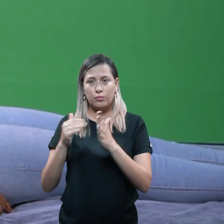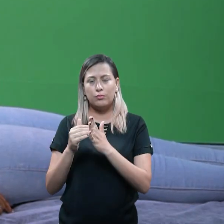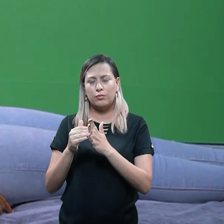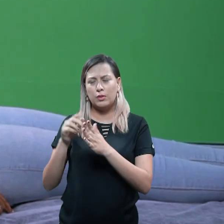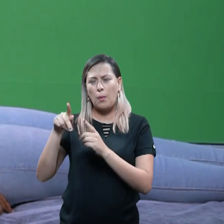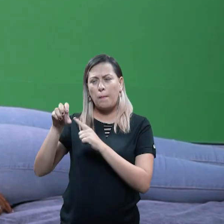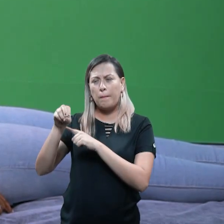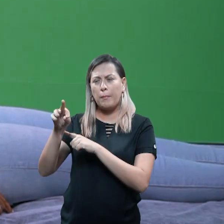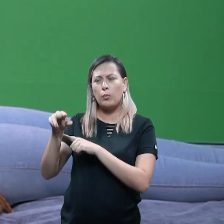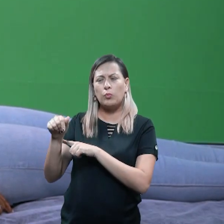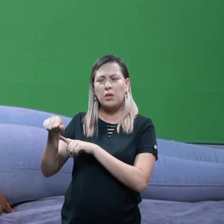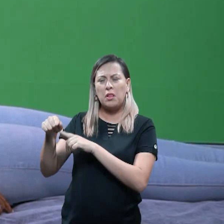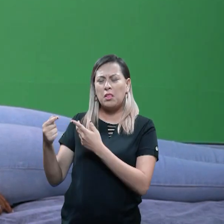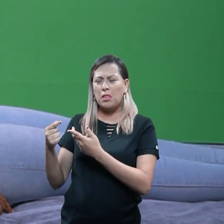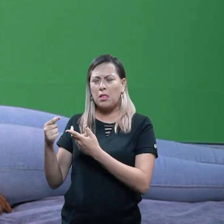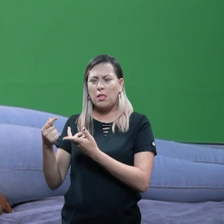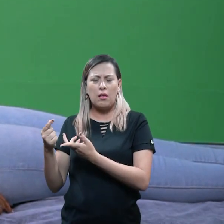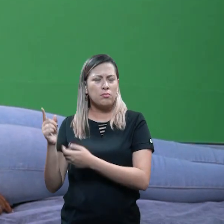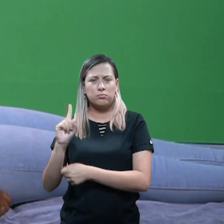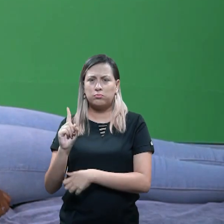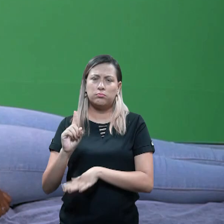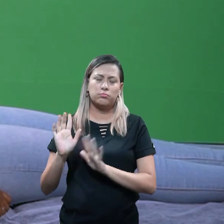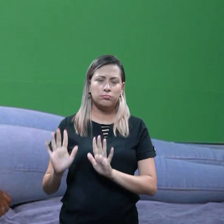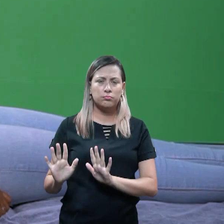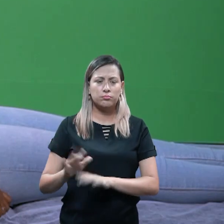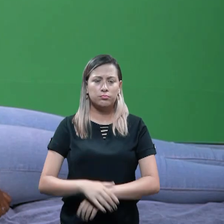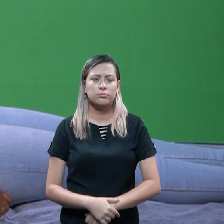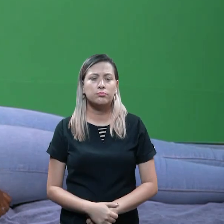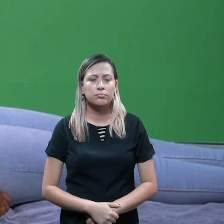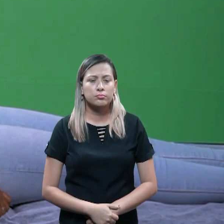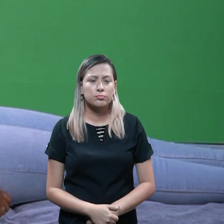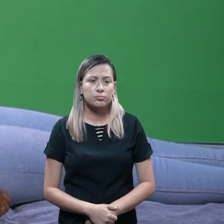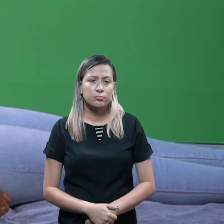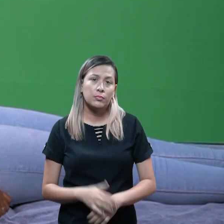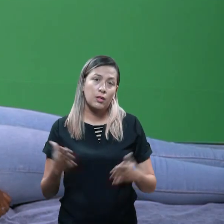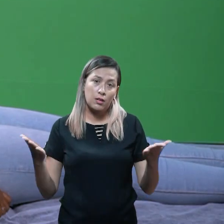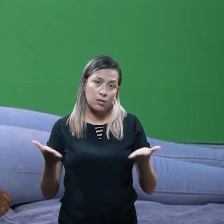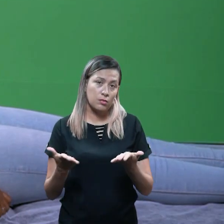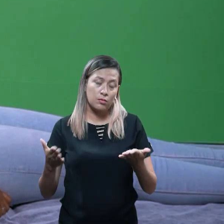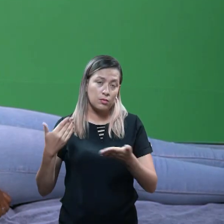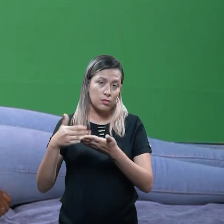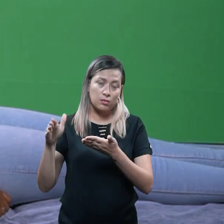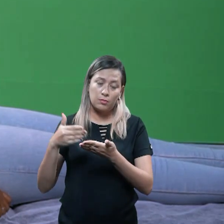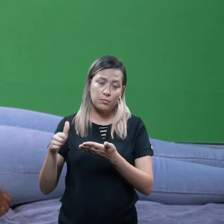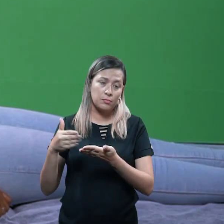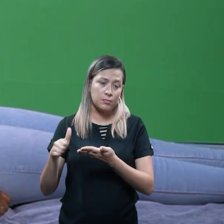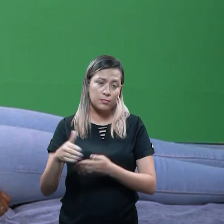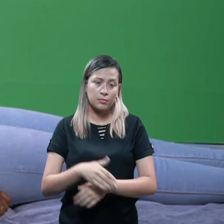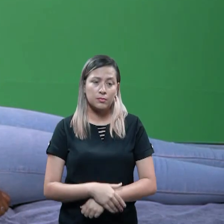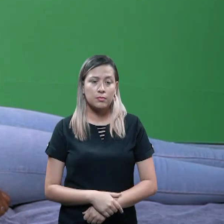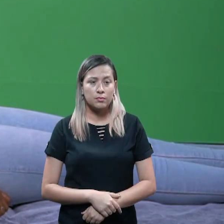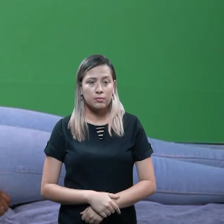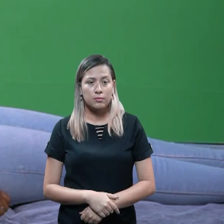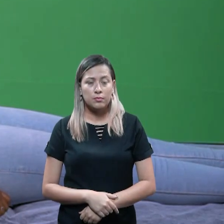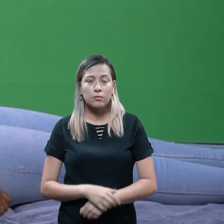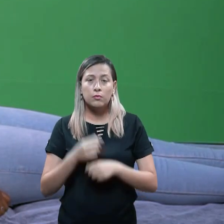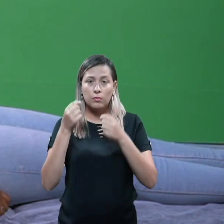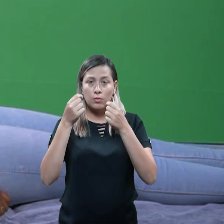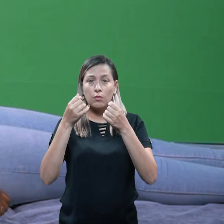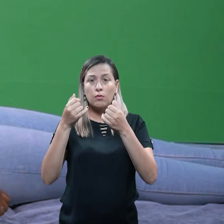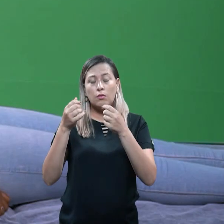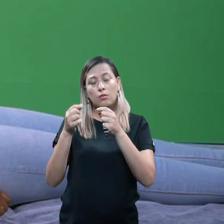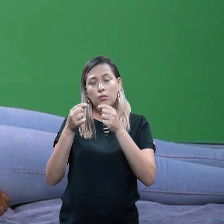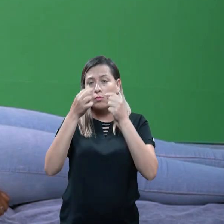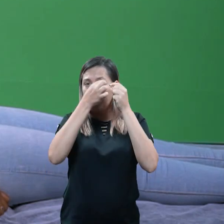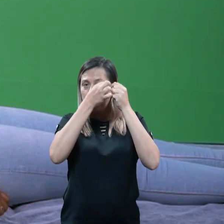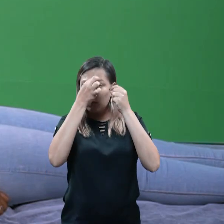certo? Ele não vai ficar pontudo. Agora é limpar. Não tem, eu vou medir para ver se está tudo igual